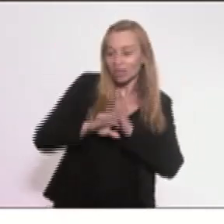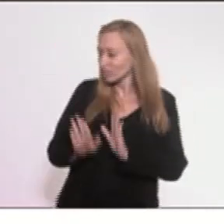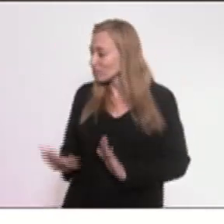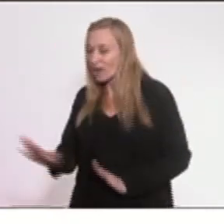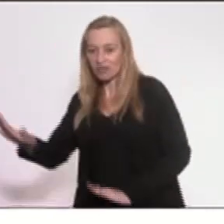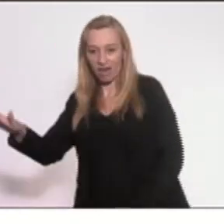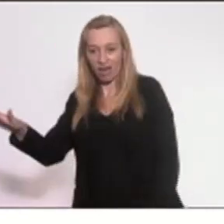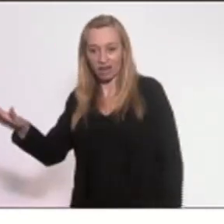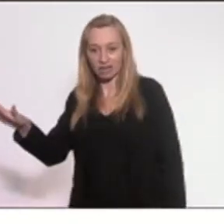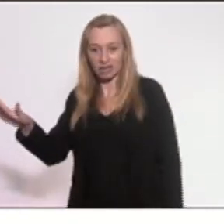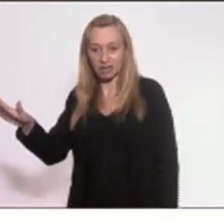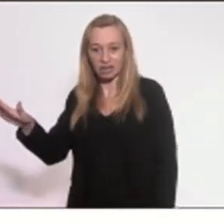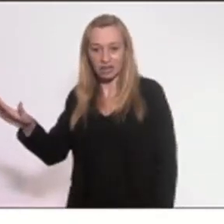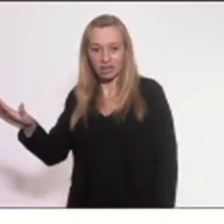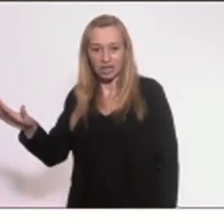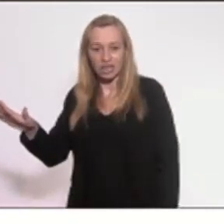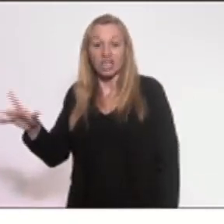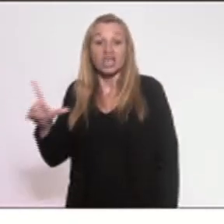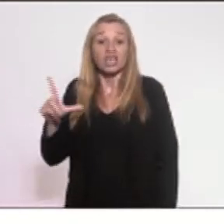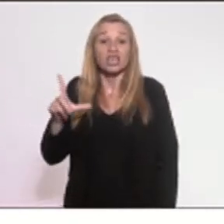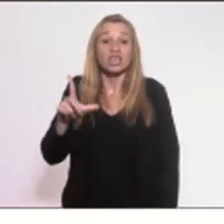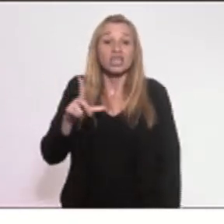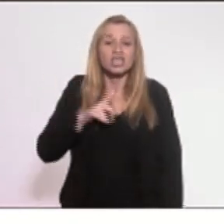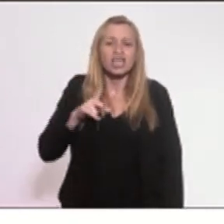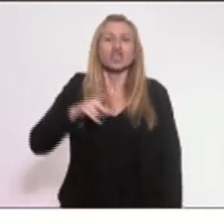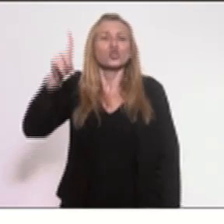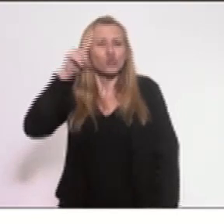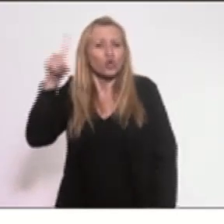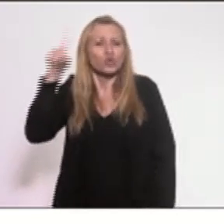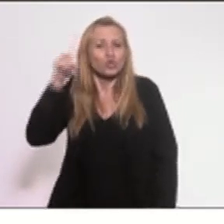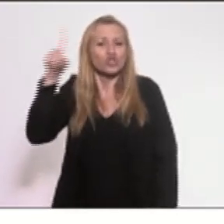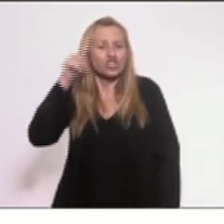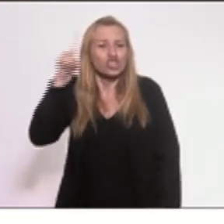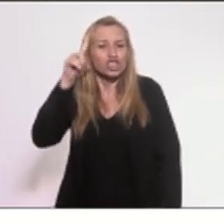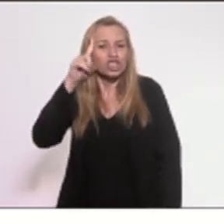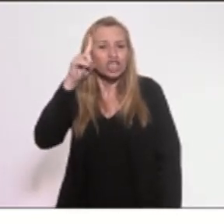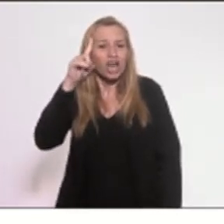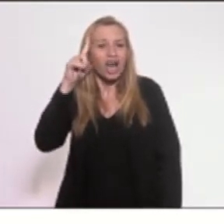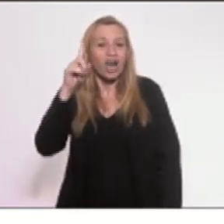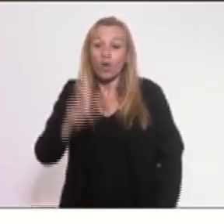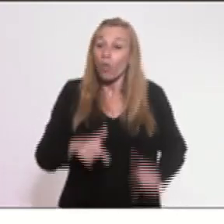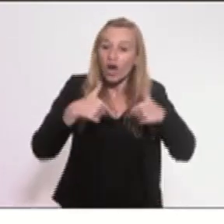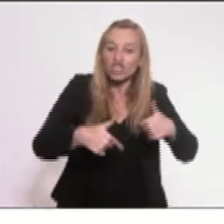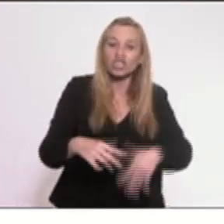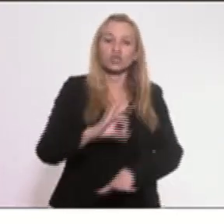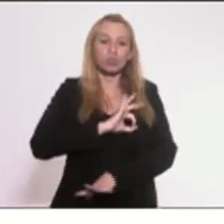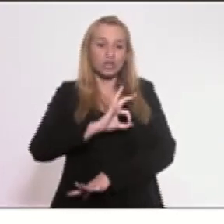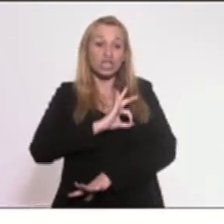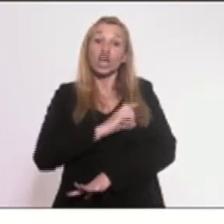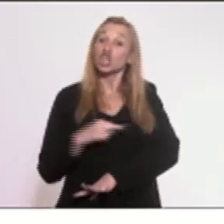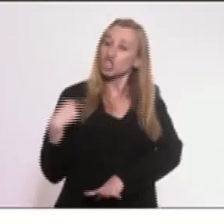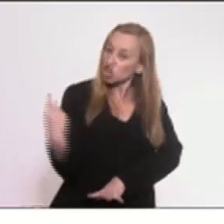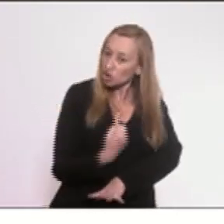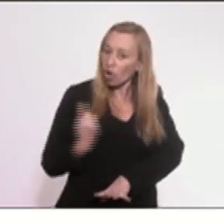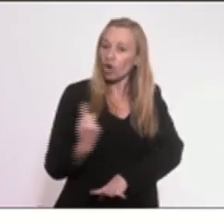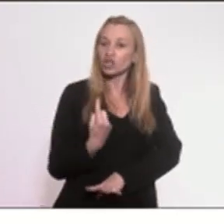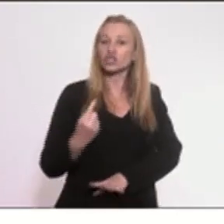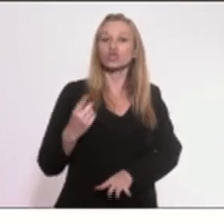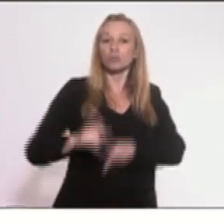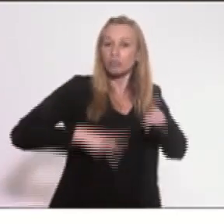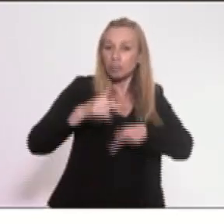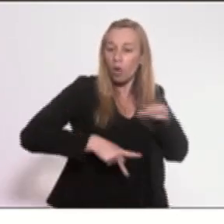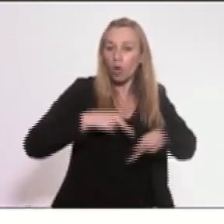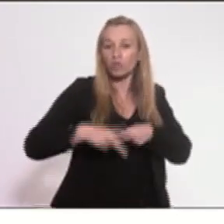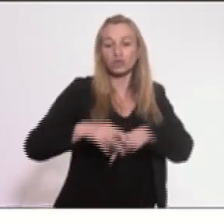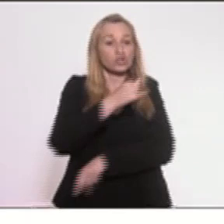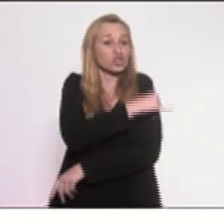das periferias, que tem cotidianamente operações policiais que nós, população do Rio de Janeiro, não